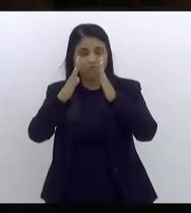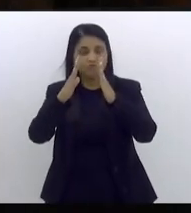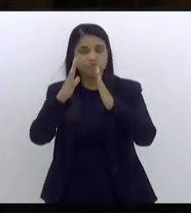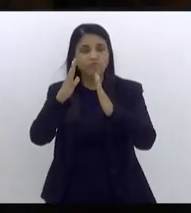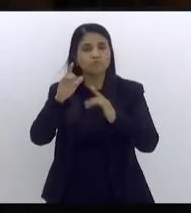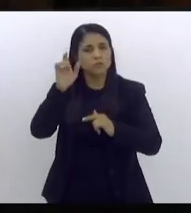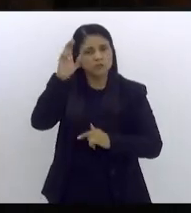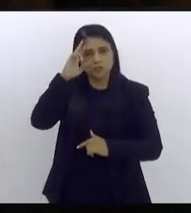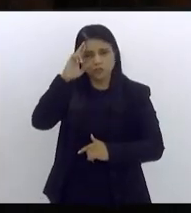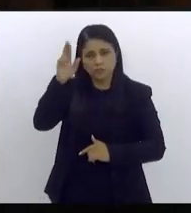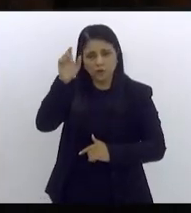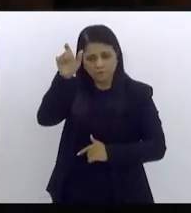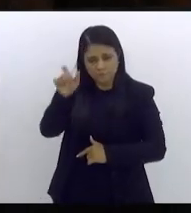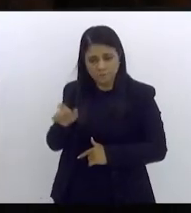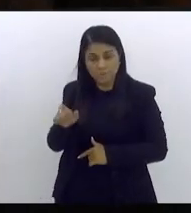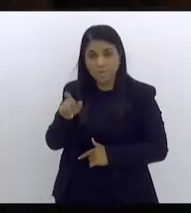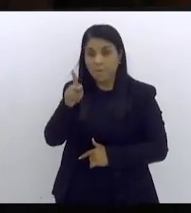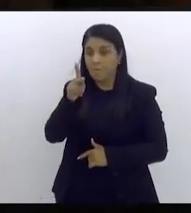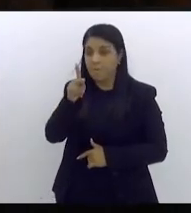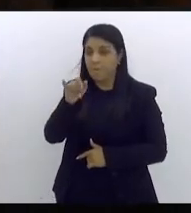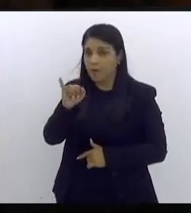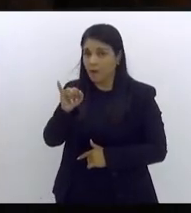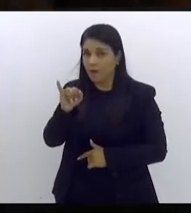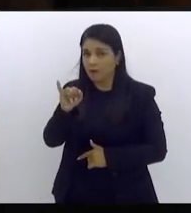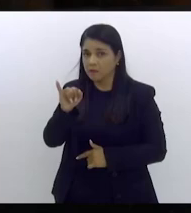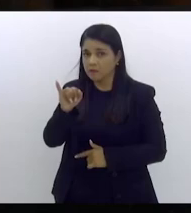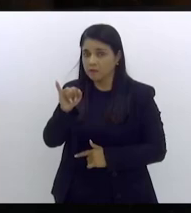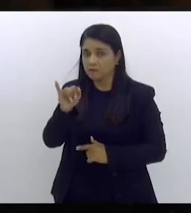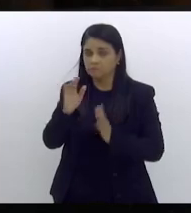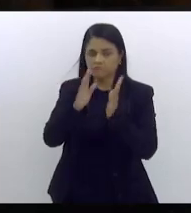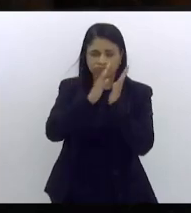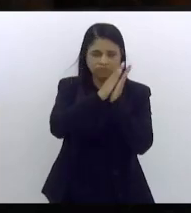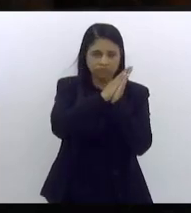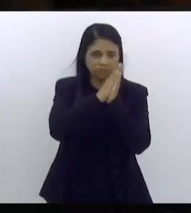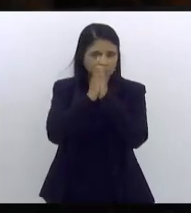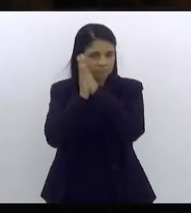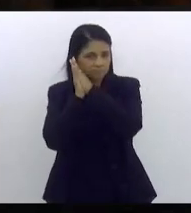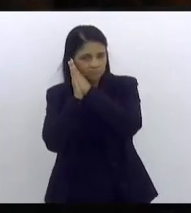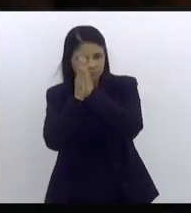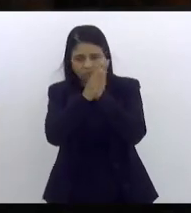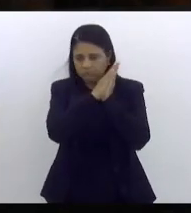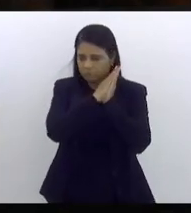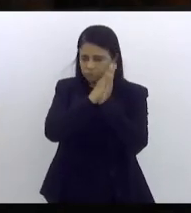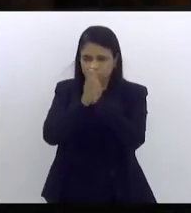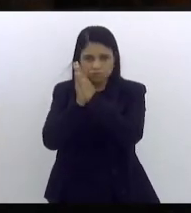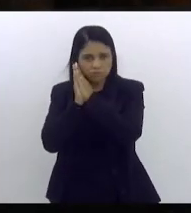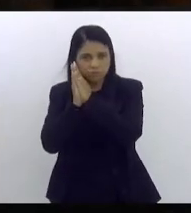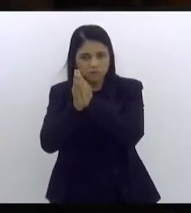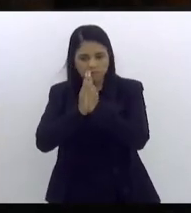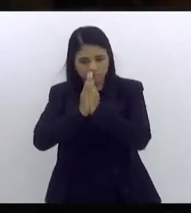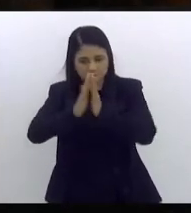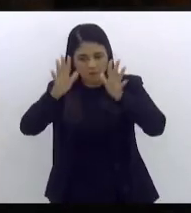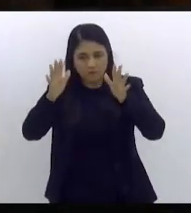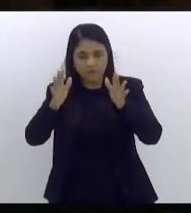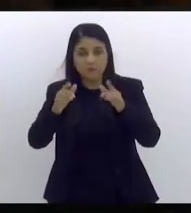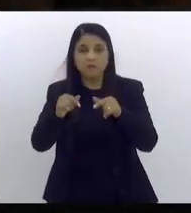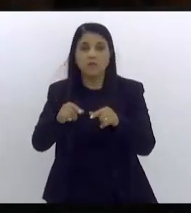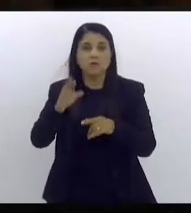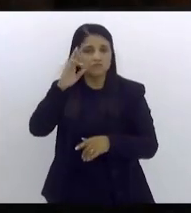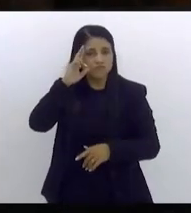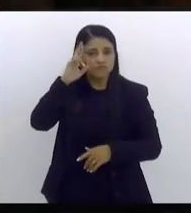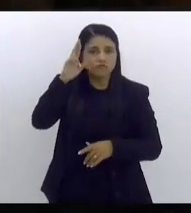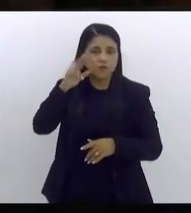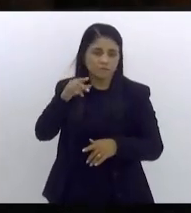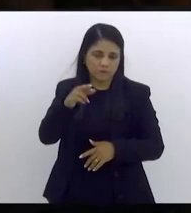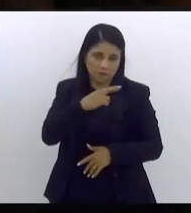intitulado Pai de Santo, mas na verdade é o chefe daquela instituição